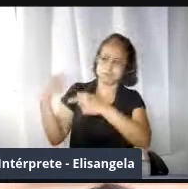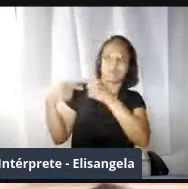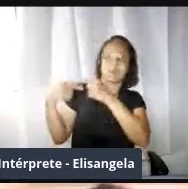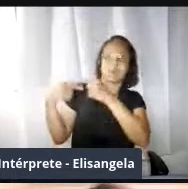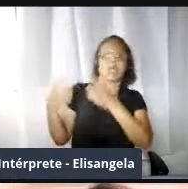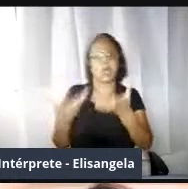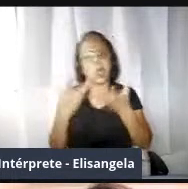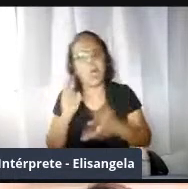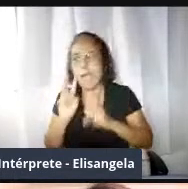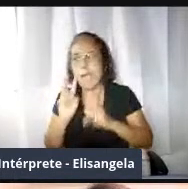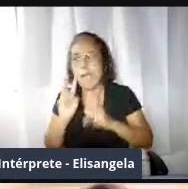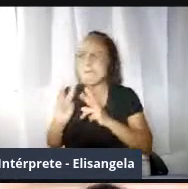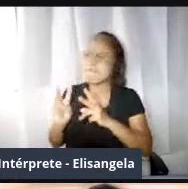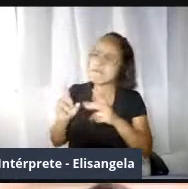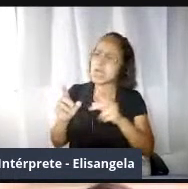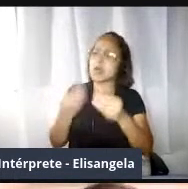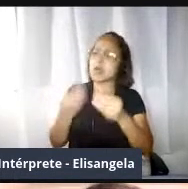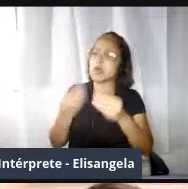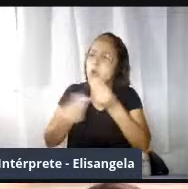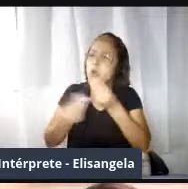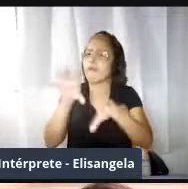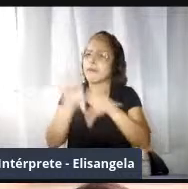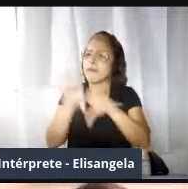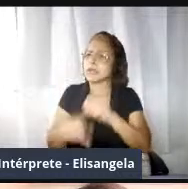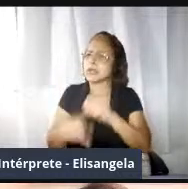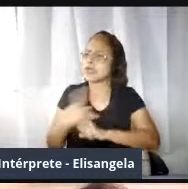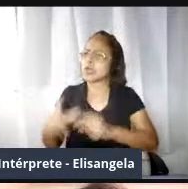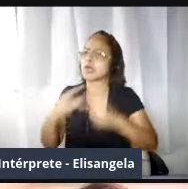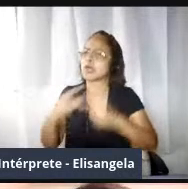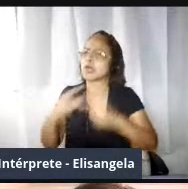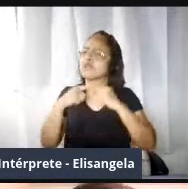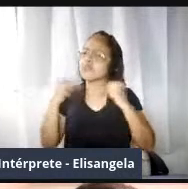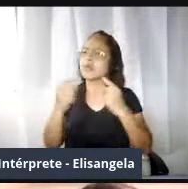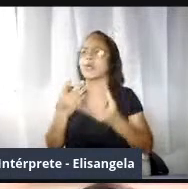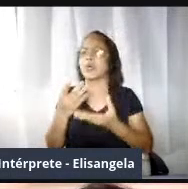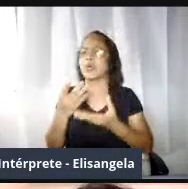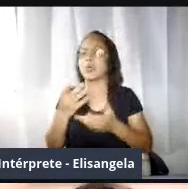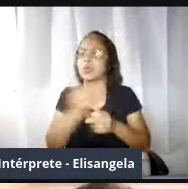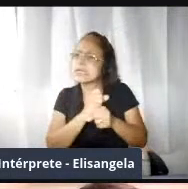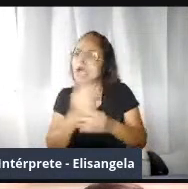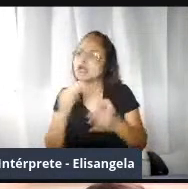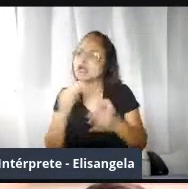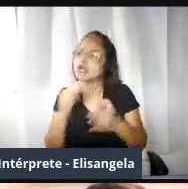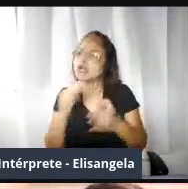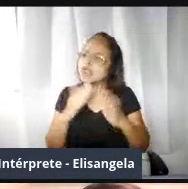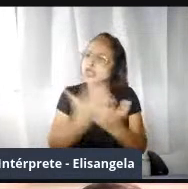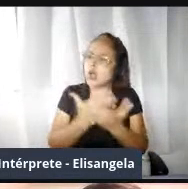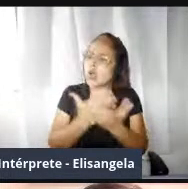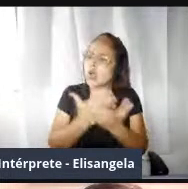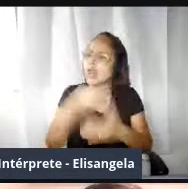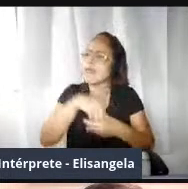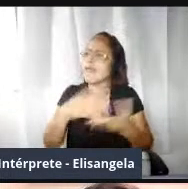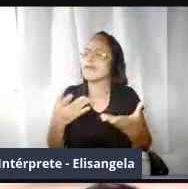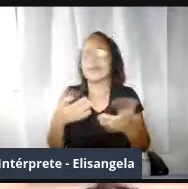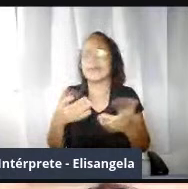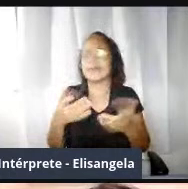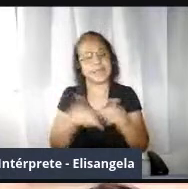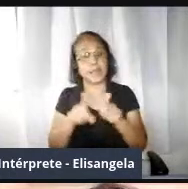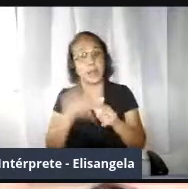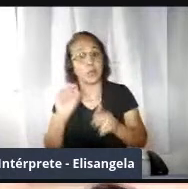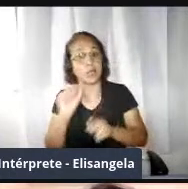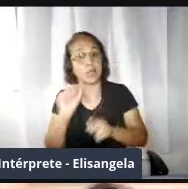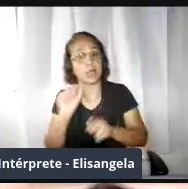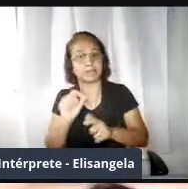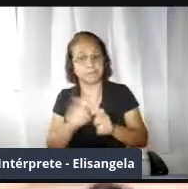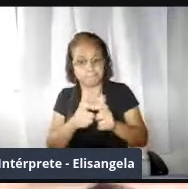pensando, né, nisso. E essas... É a ampliação que eu já falei, né? Da preocupação